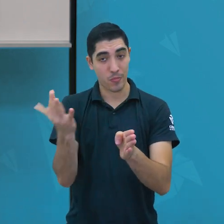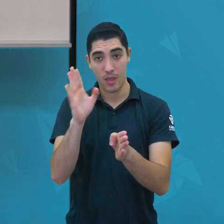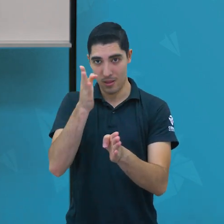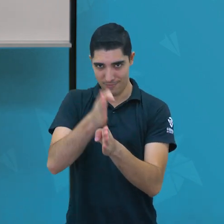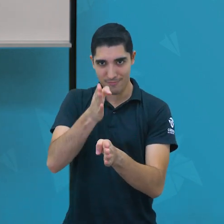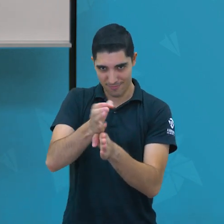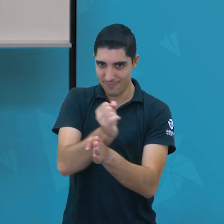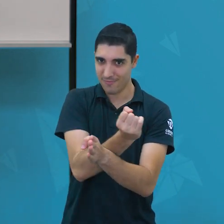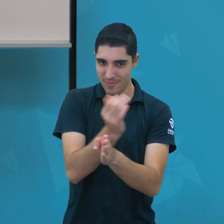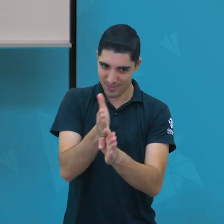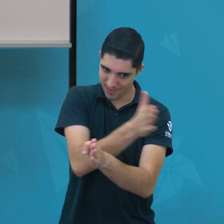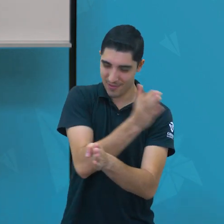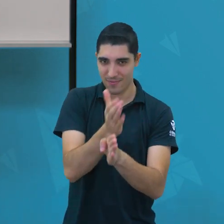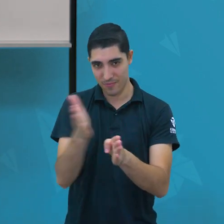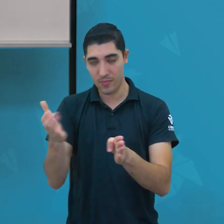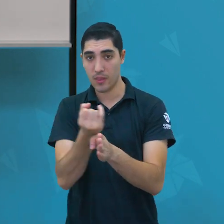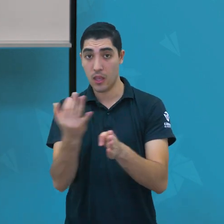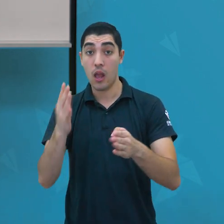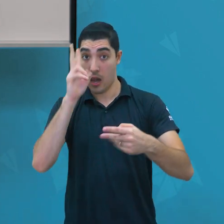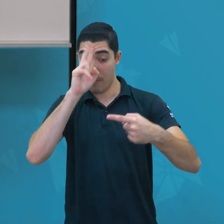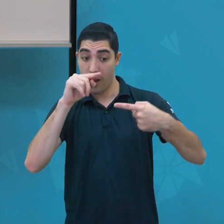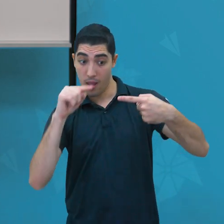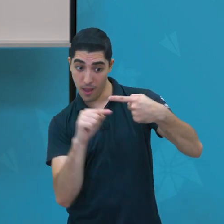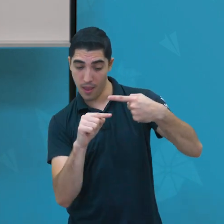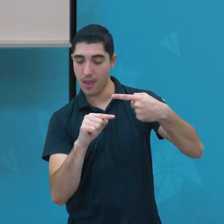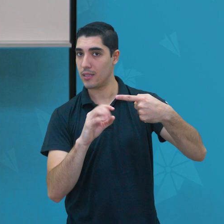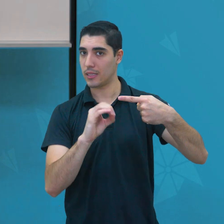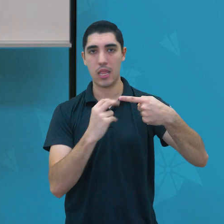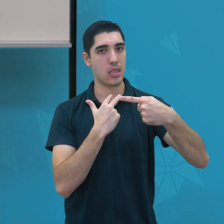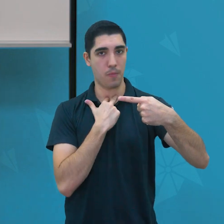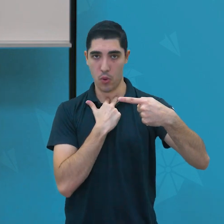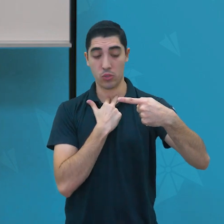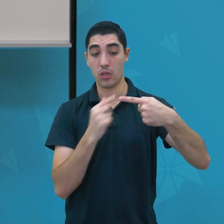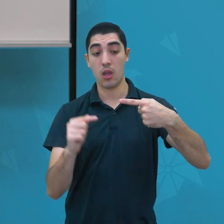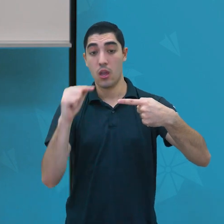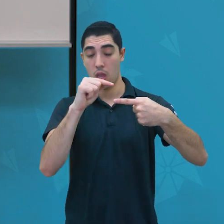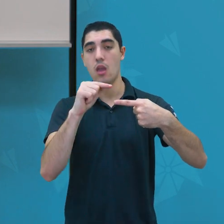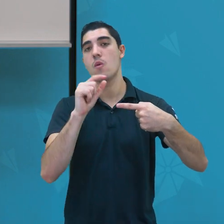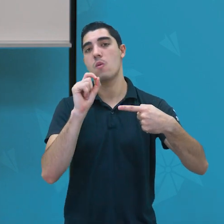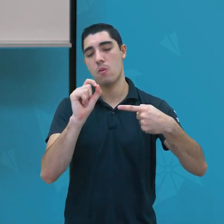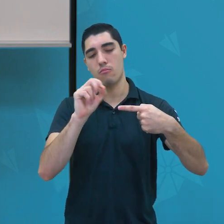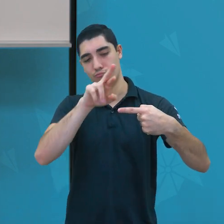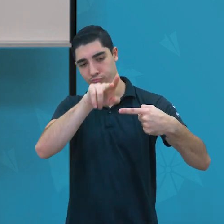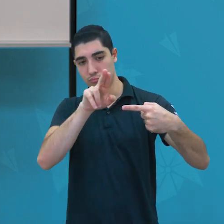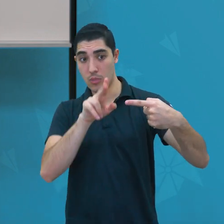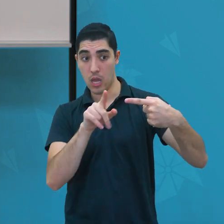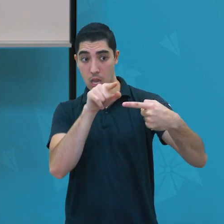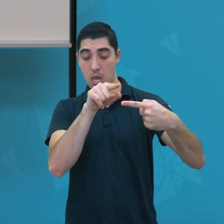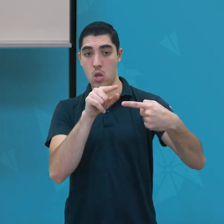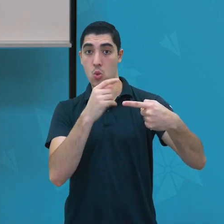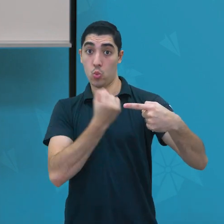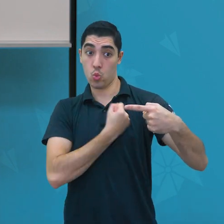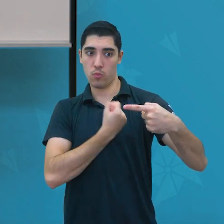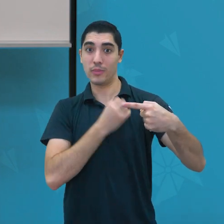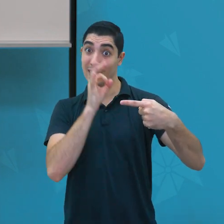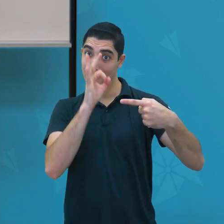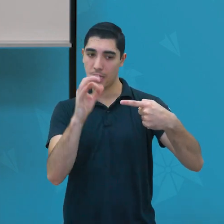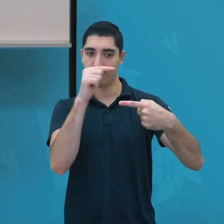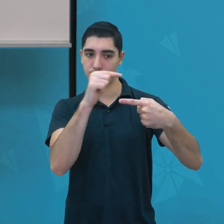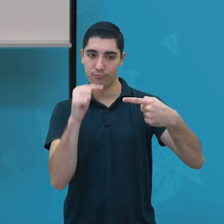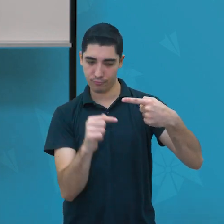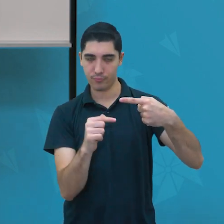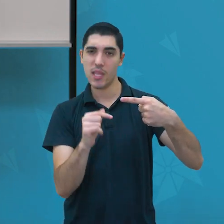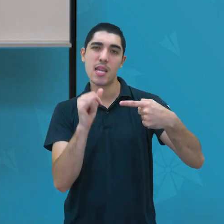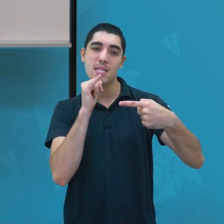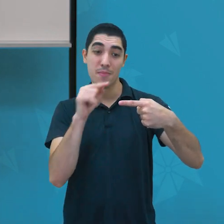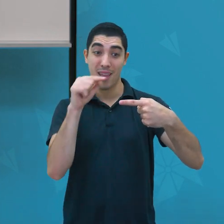na parte de baixo não pode ser zero, tá? A razão entre inteiros, a minha fração. E o número que está na parte